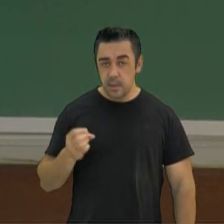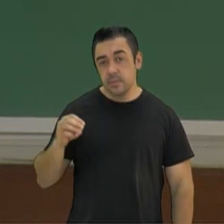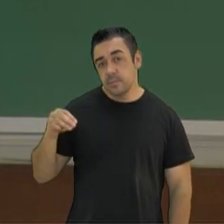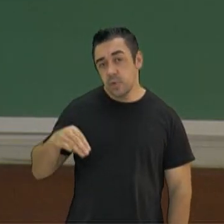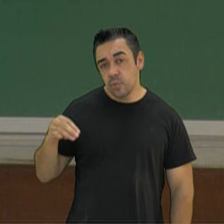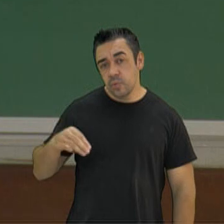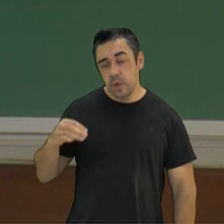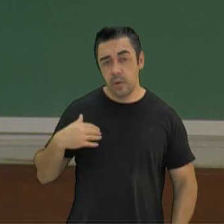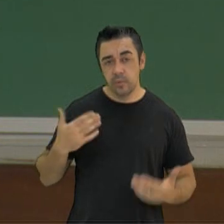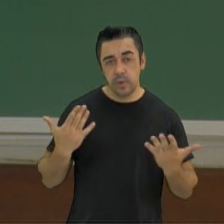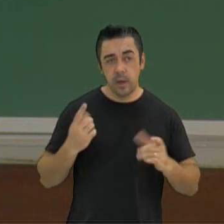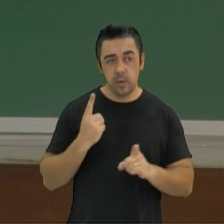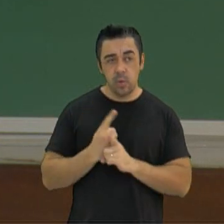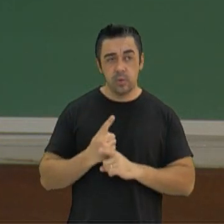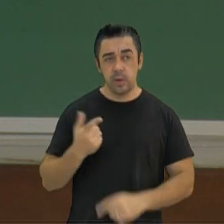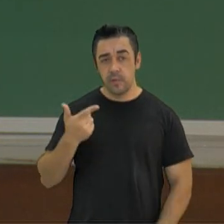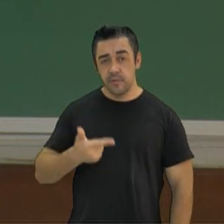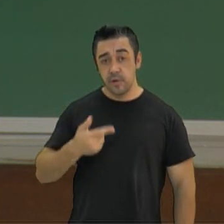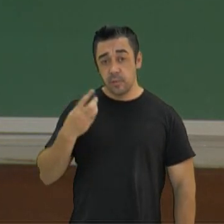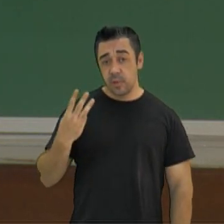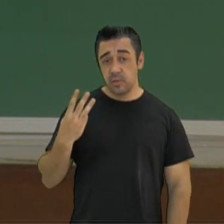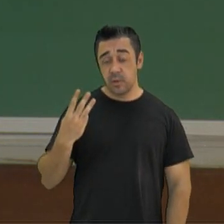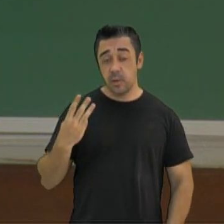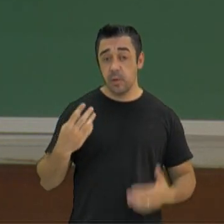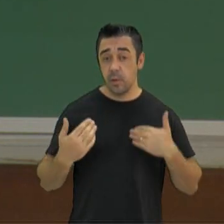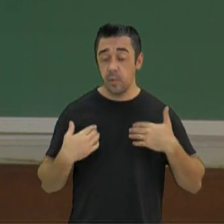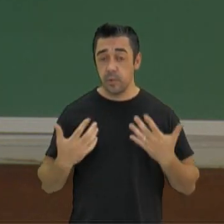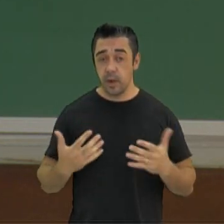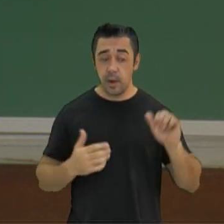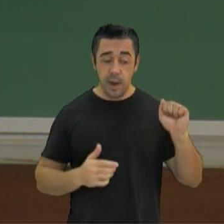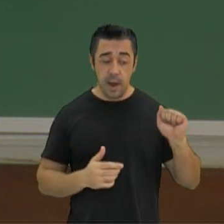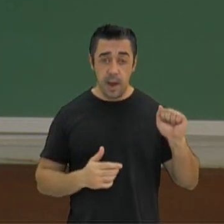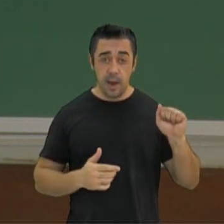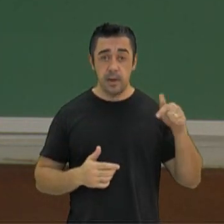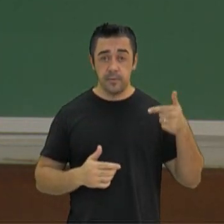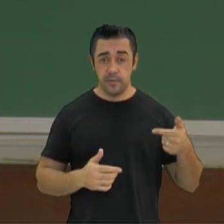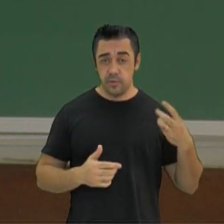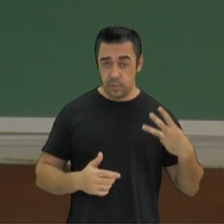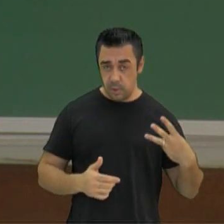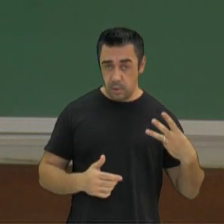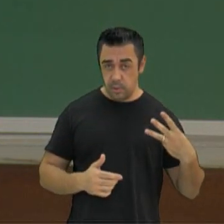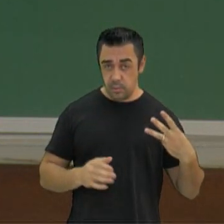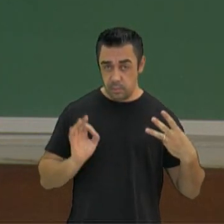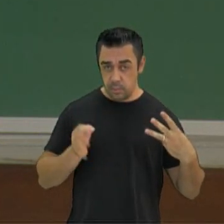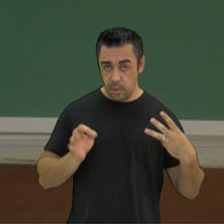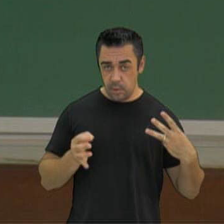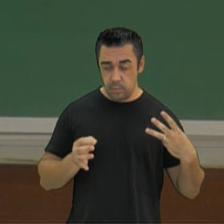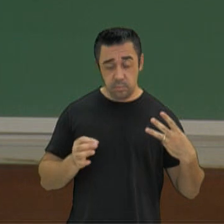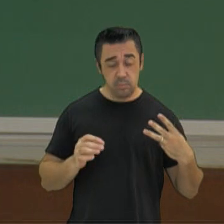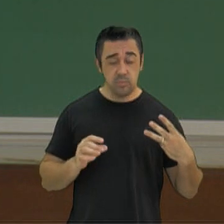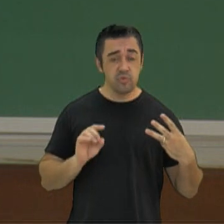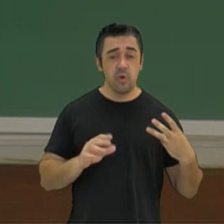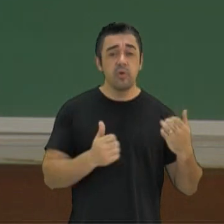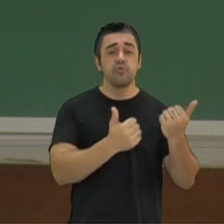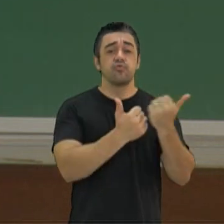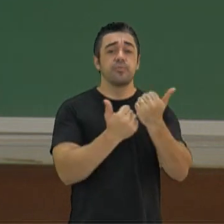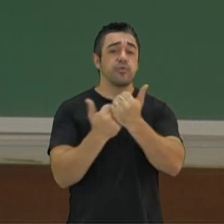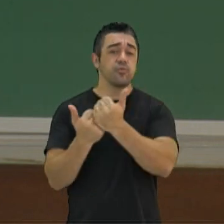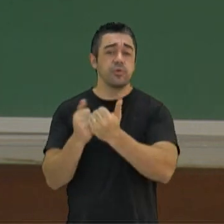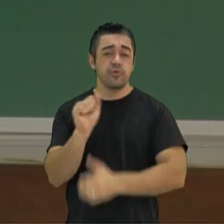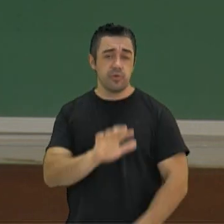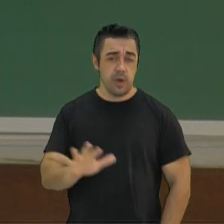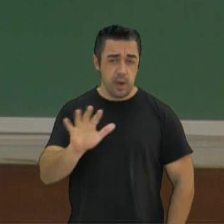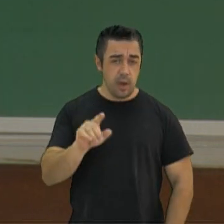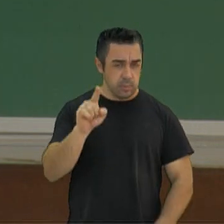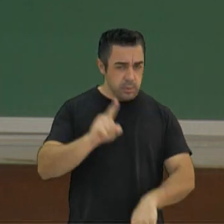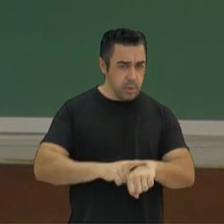minutos. Então, se eu quero o 23º voo, eu quero o A23, certo? Então, é só usar o termo geral. Vou